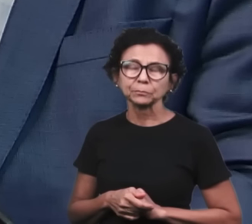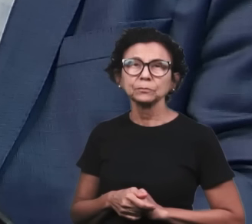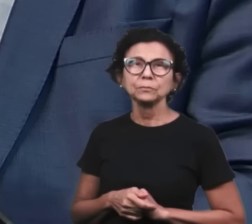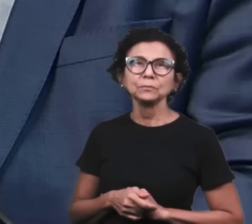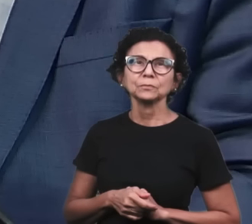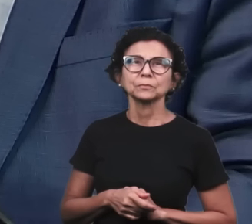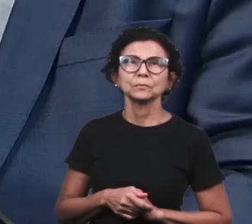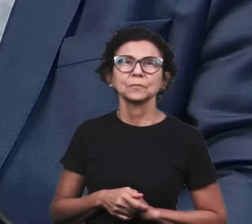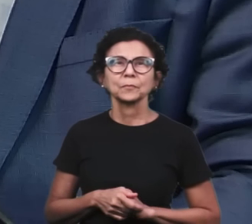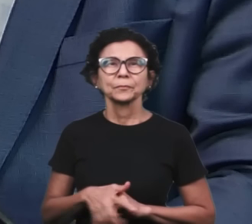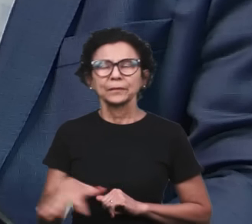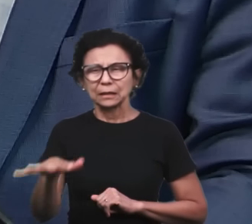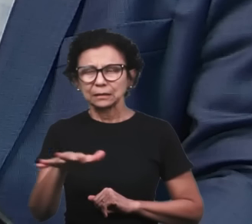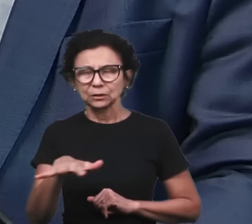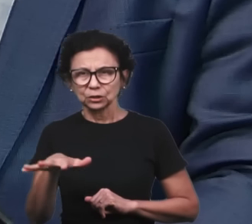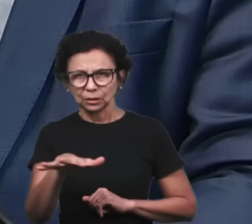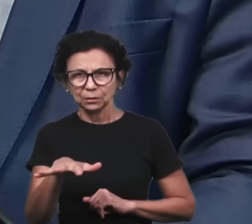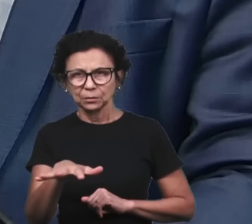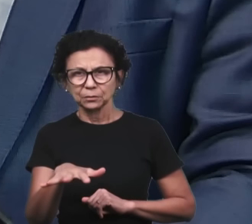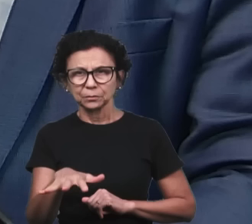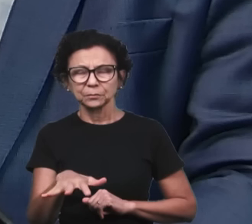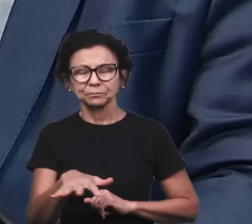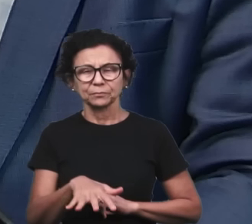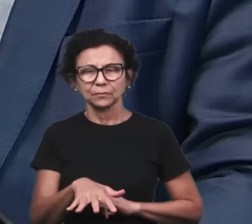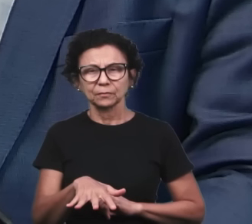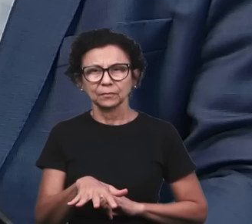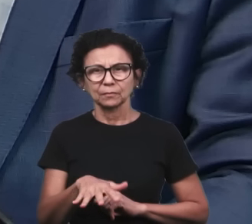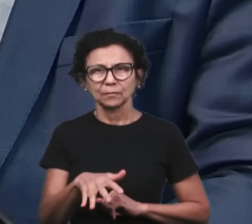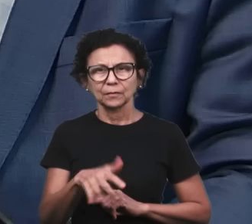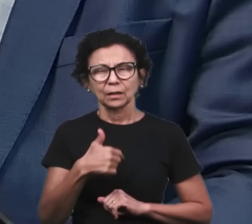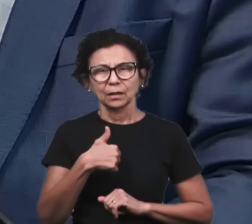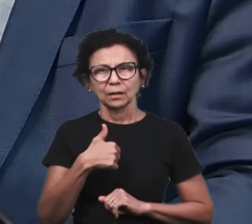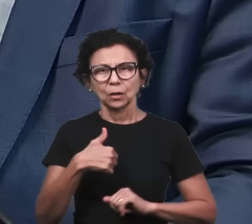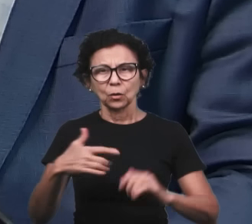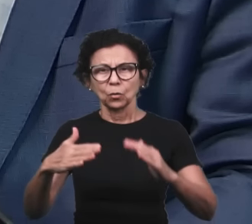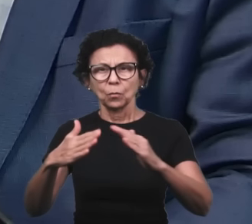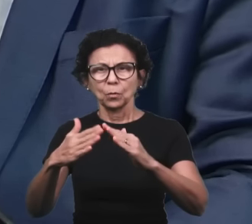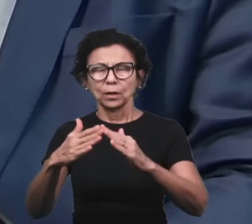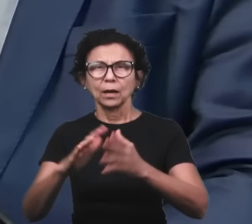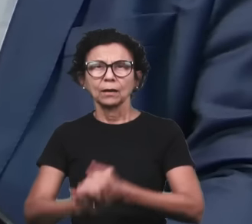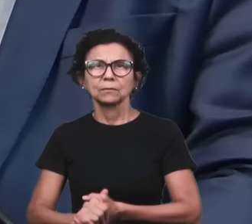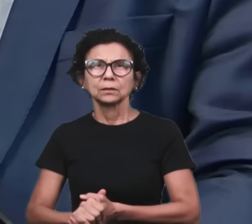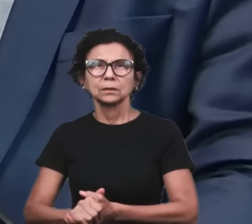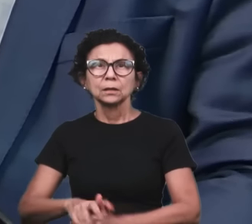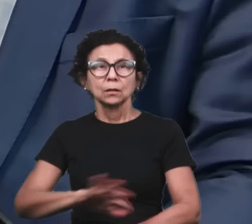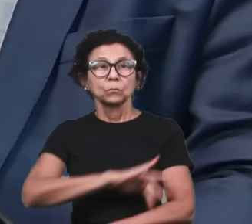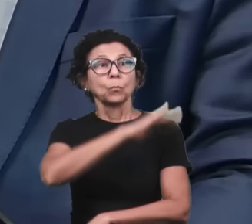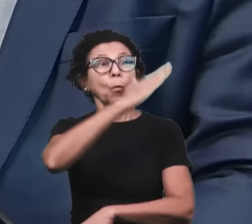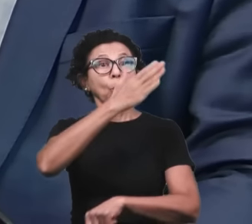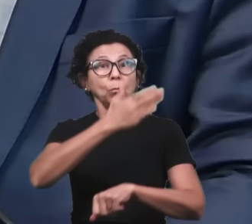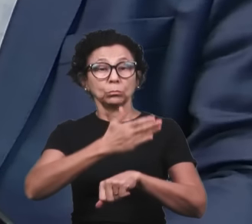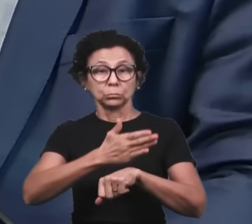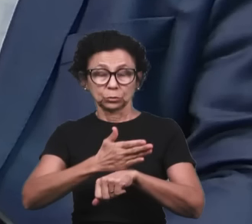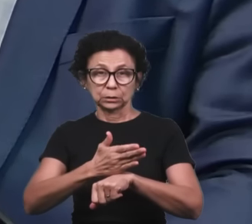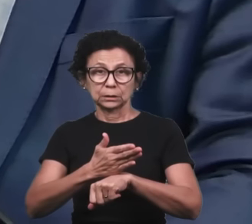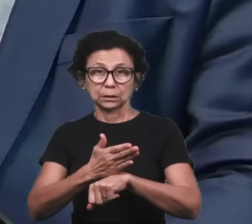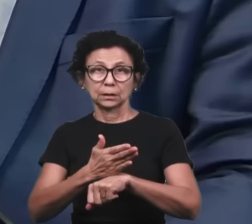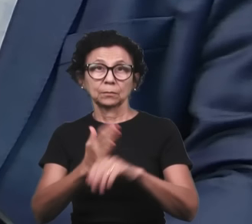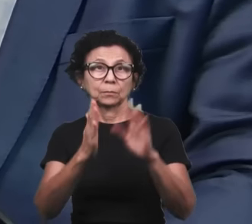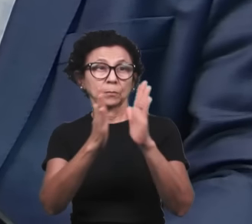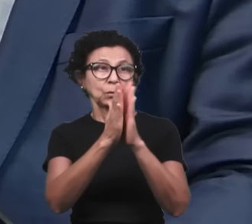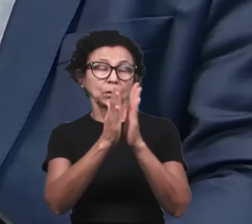a região que a gente mora tinha montes, né? Lugar para você orar nos montes. Hoje não tem, né?